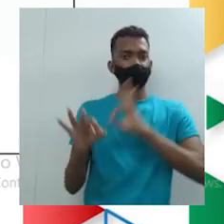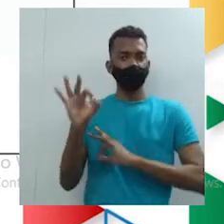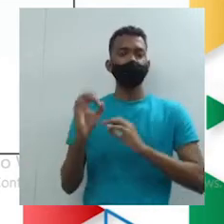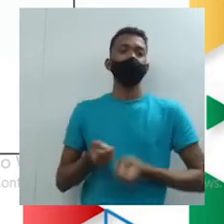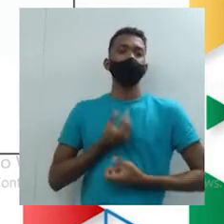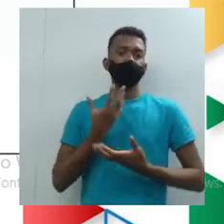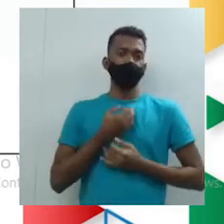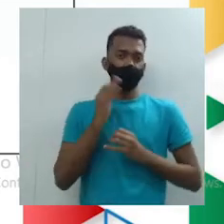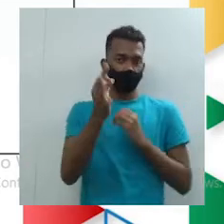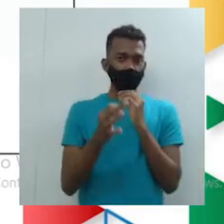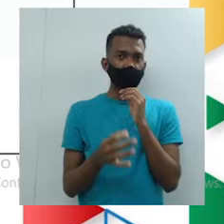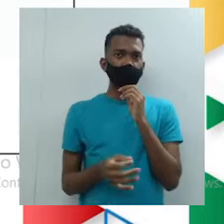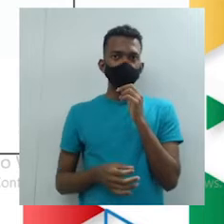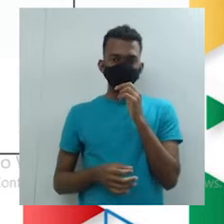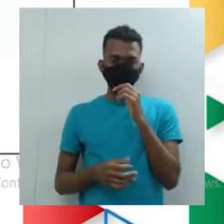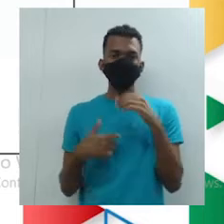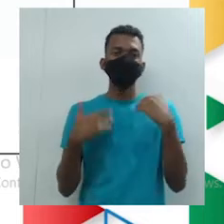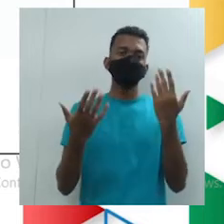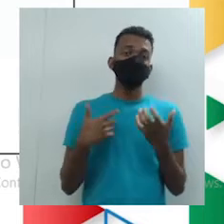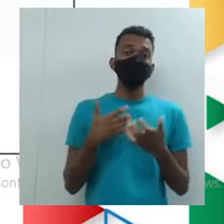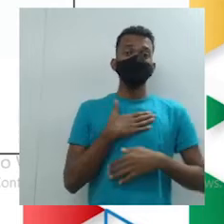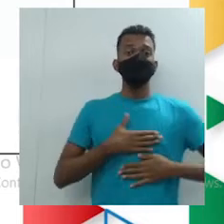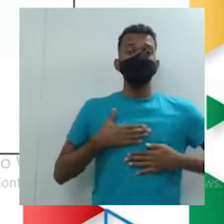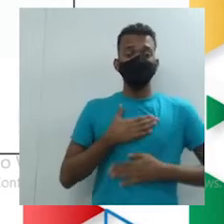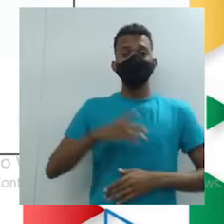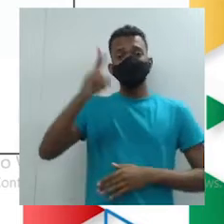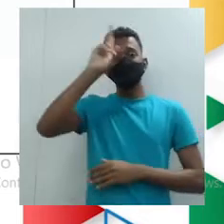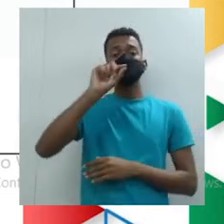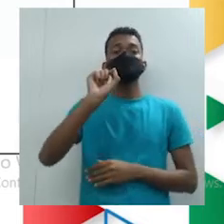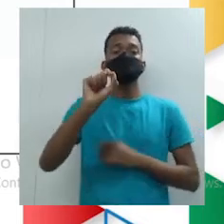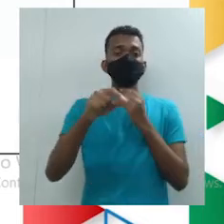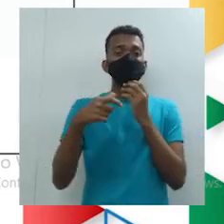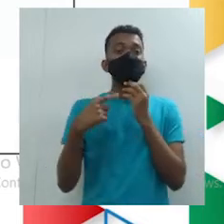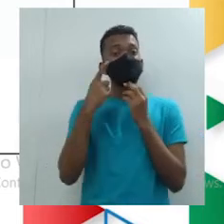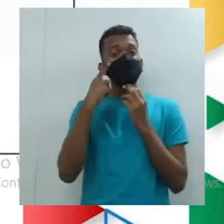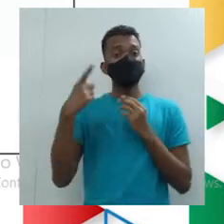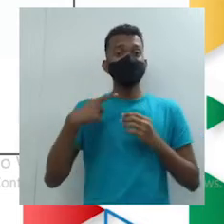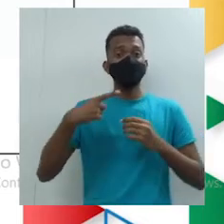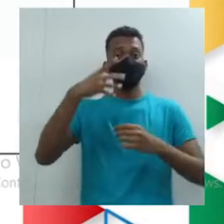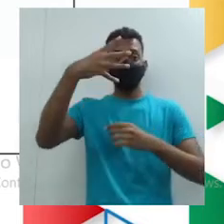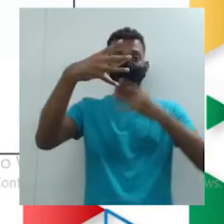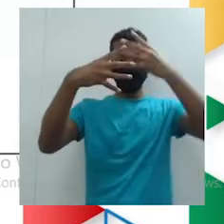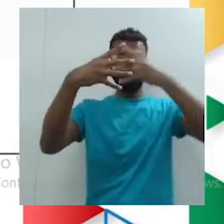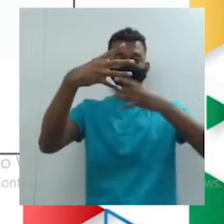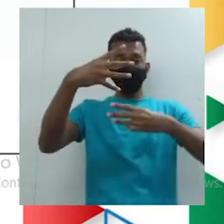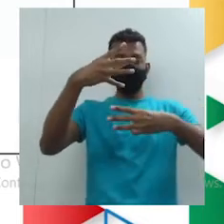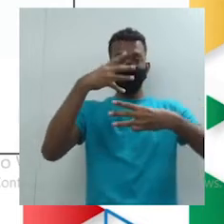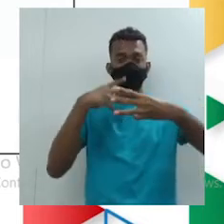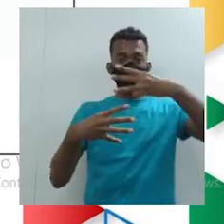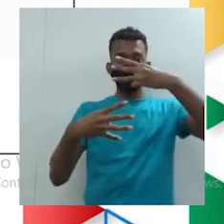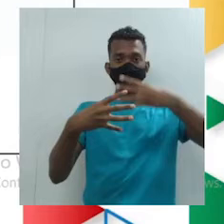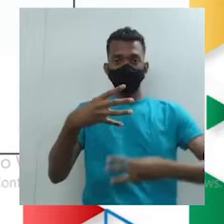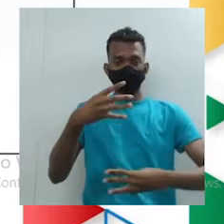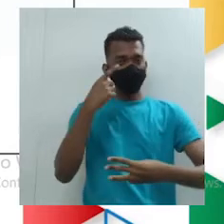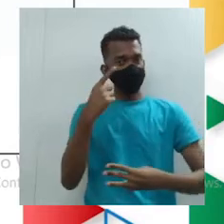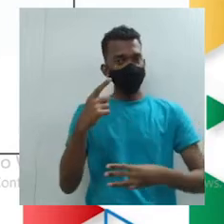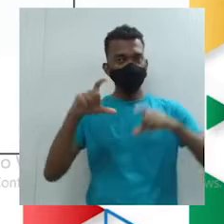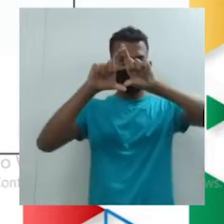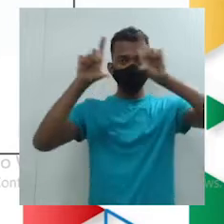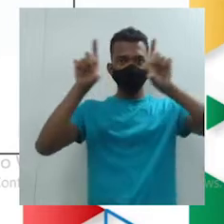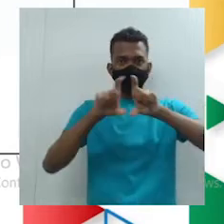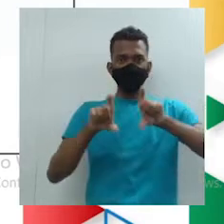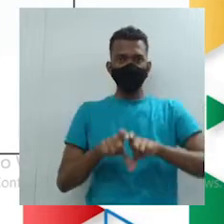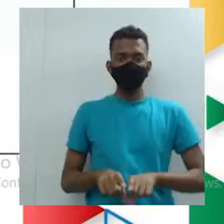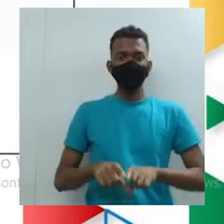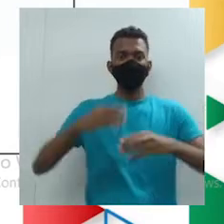Outra coisa que eu gostaria de lembrar é o seguinte. Veja que na tela nós temos 4 estrofes. Vamos para a segunda, aí vejam a palavra final,